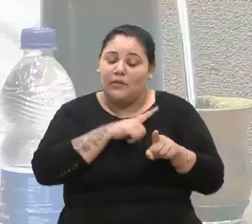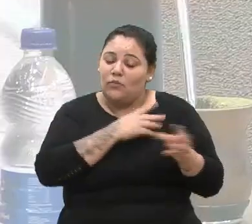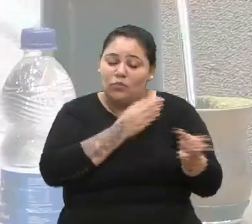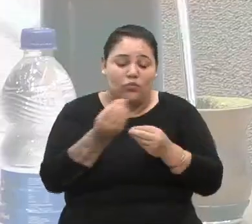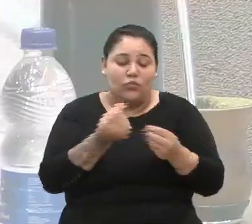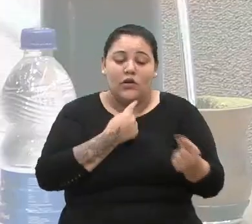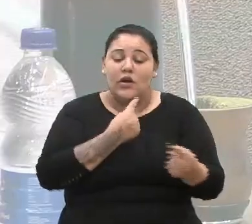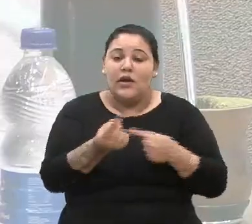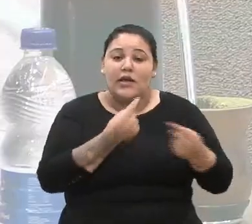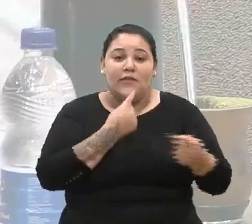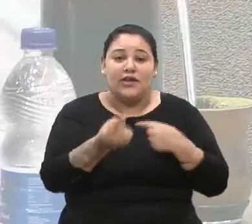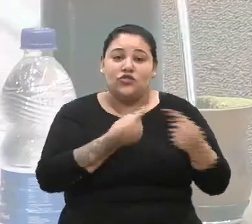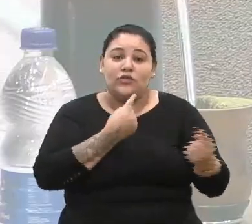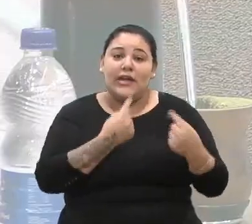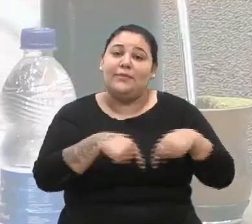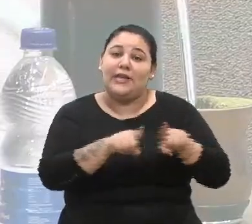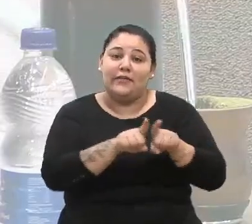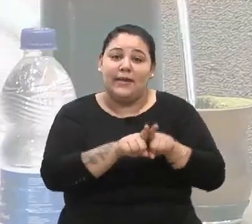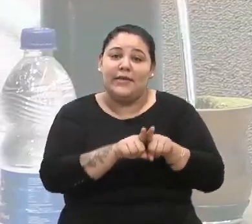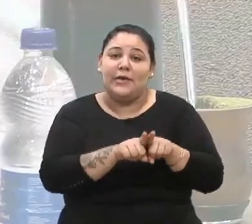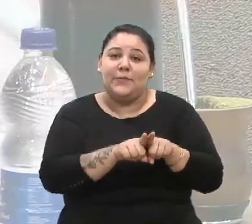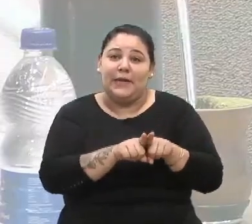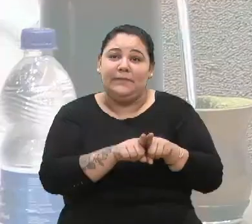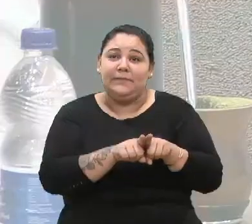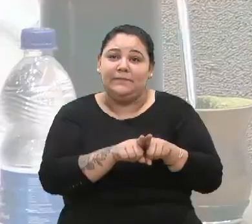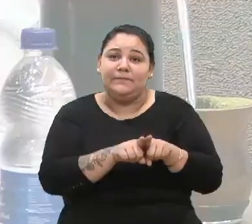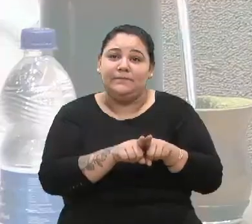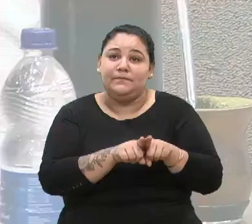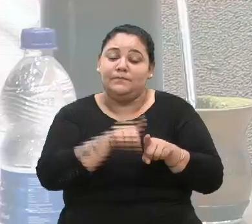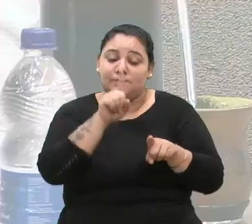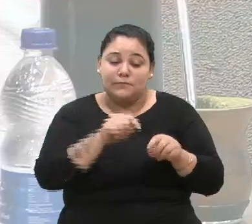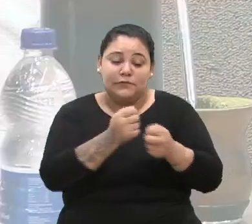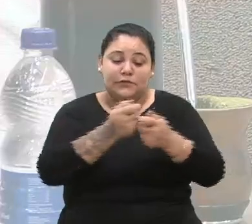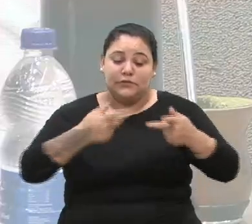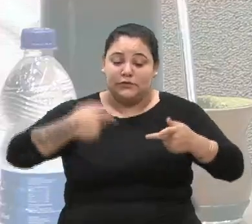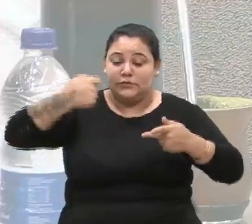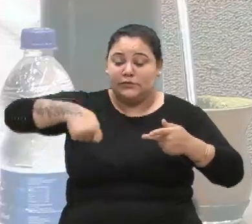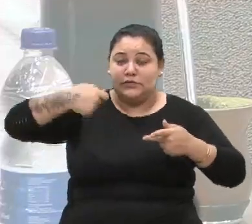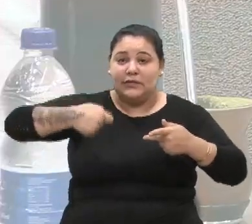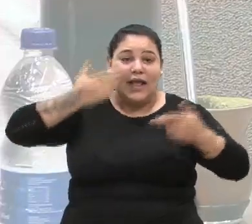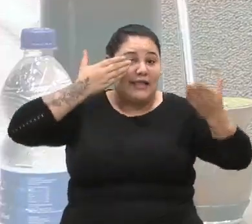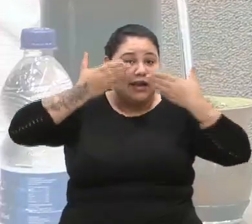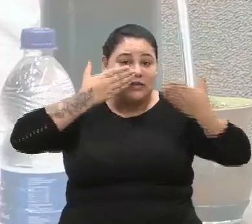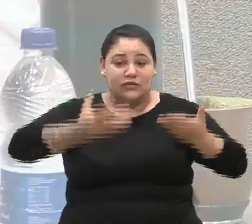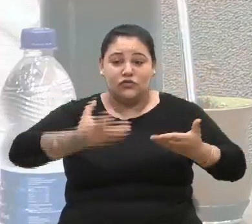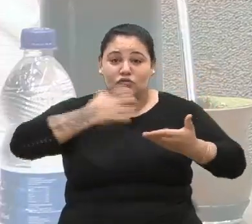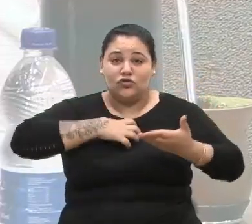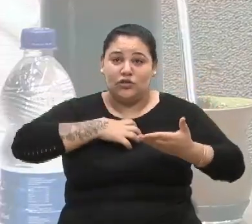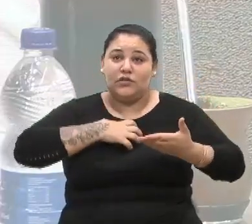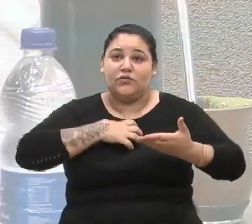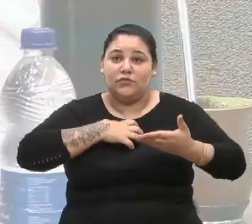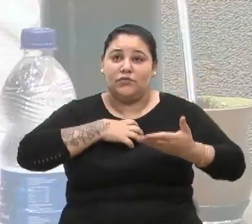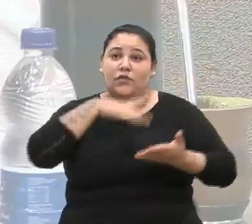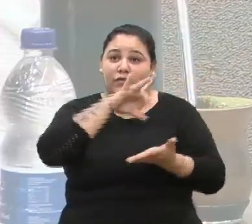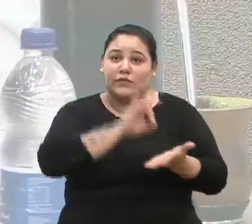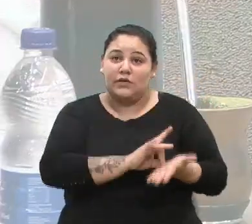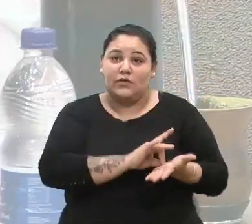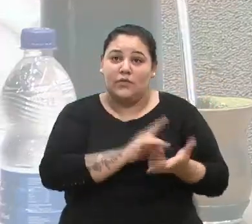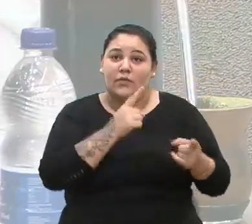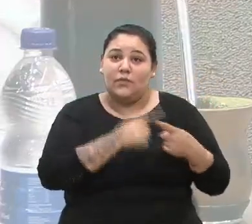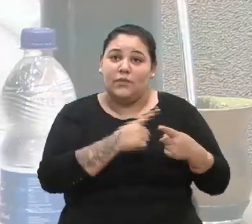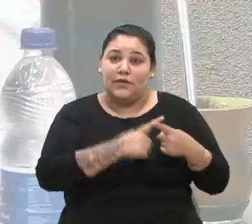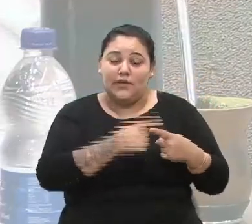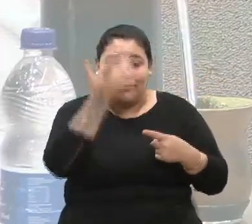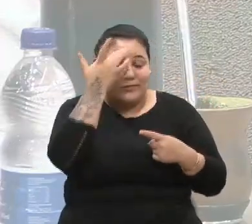da população sobre essa situação aí. É essa situação que tem que ser averiguada de uma forma mais concreta. Porque aí eu não sei o que